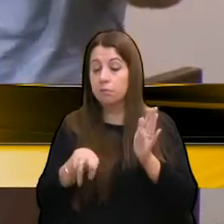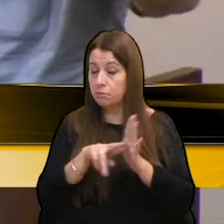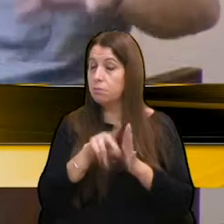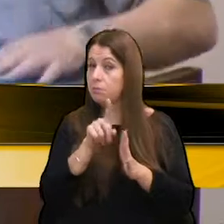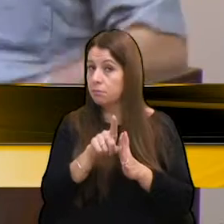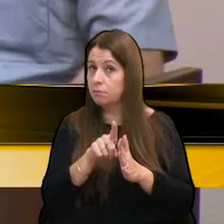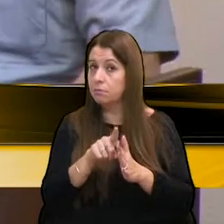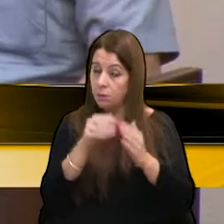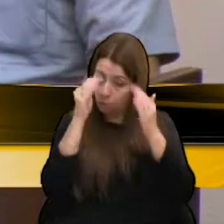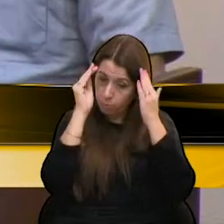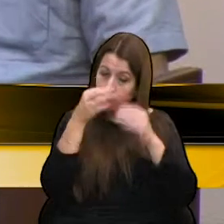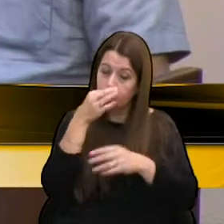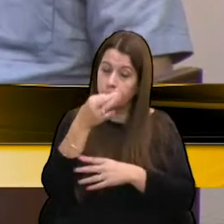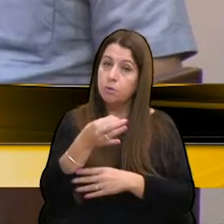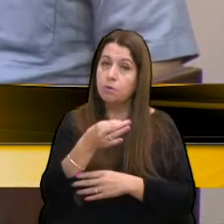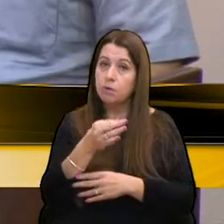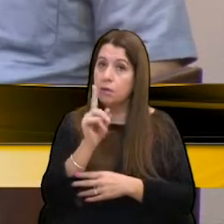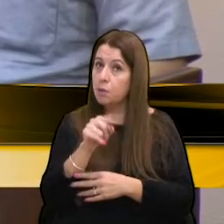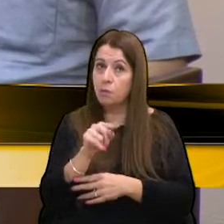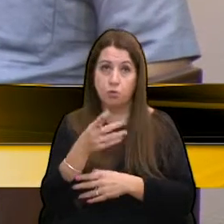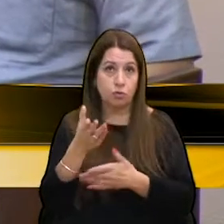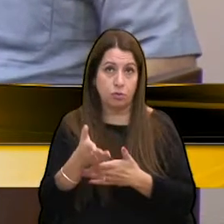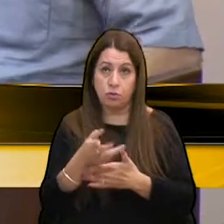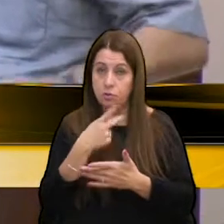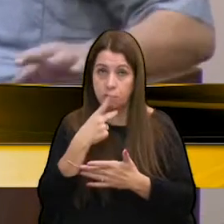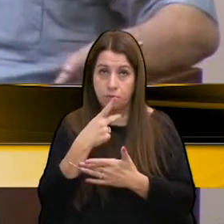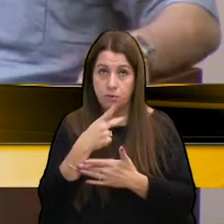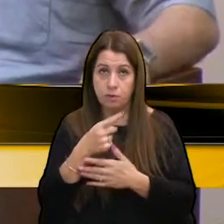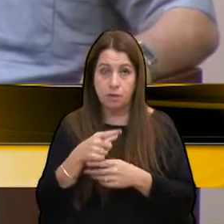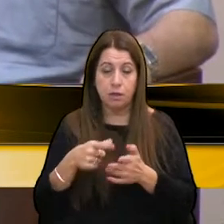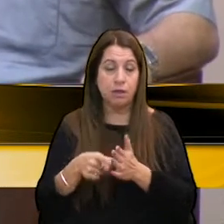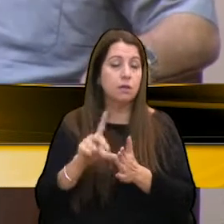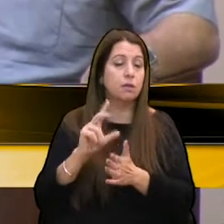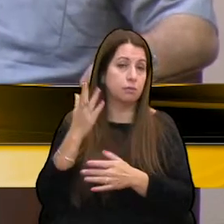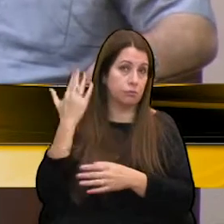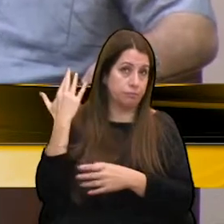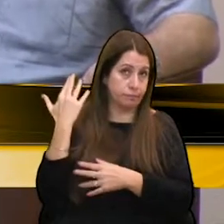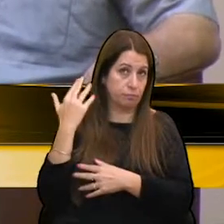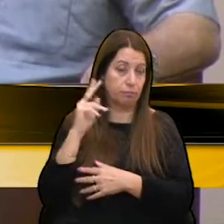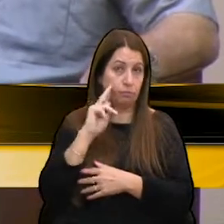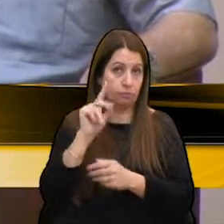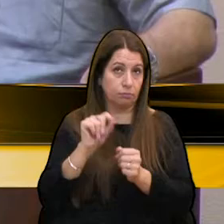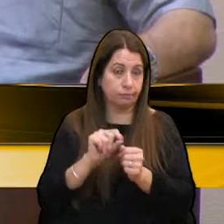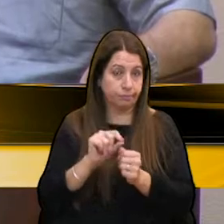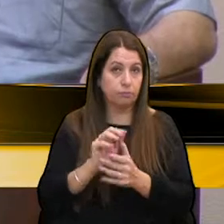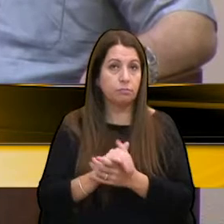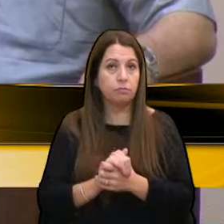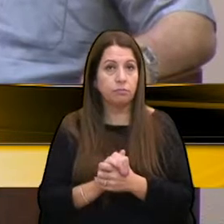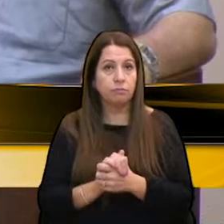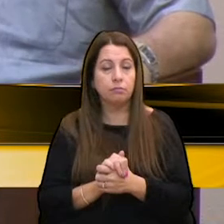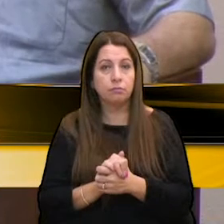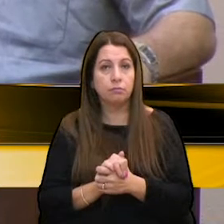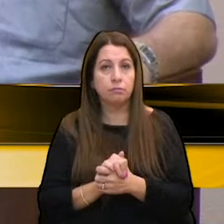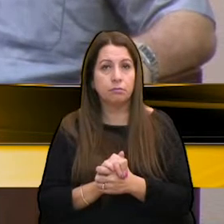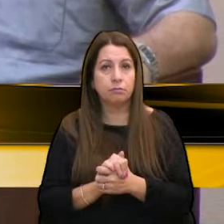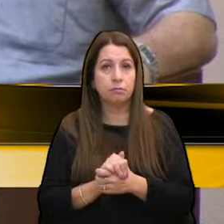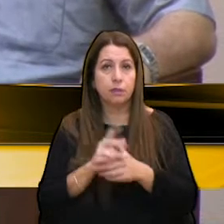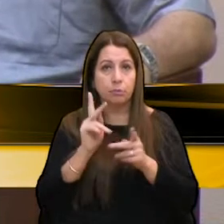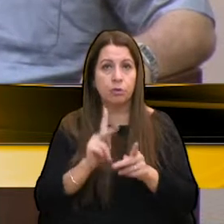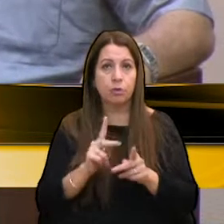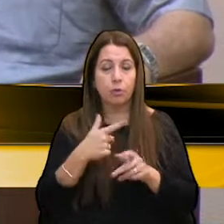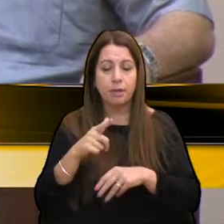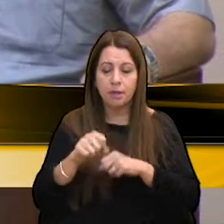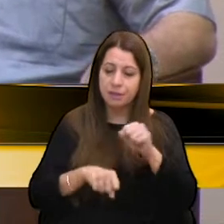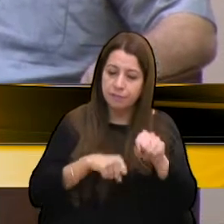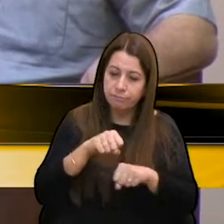situação. Respeito sua posição, não é de agora que estou dizendo isso, estou dizendo anteriormente, quando foi feito... A gurizada começaram a andar